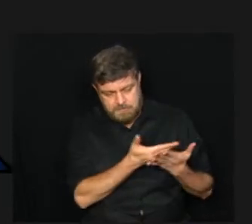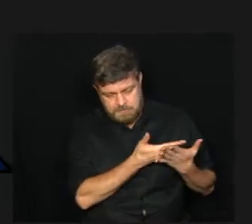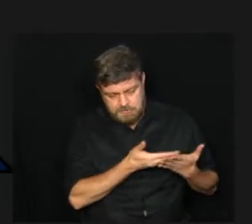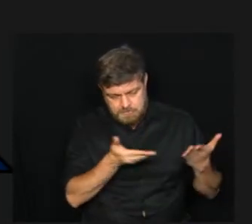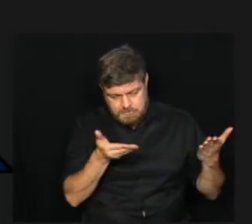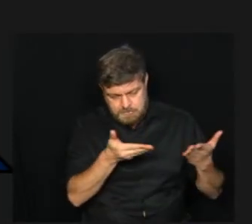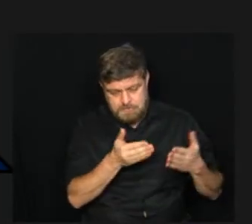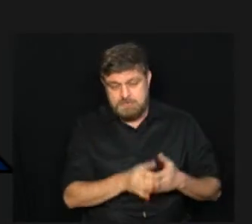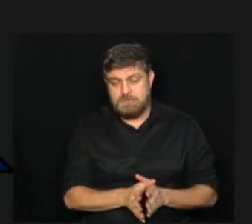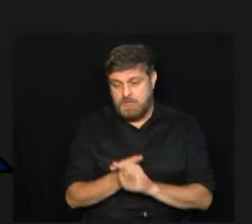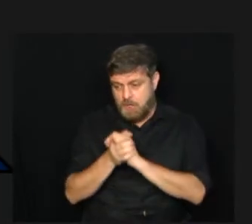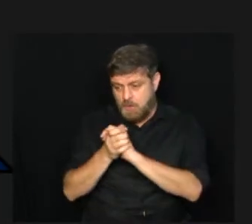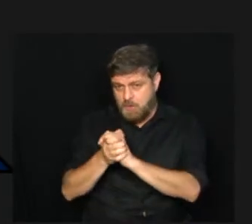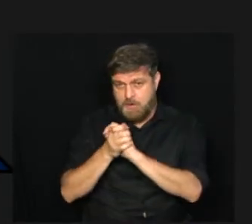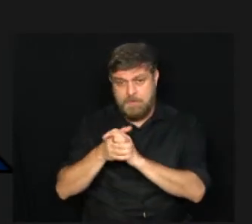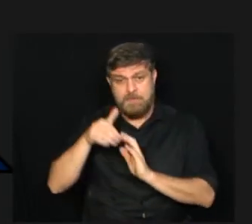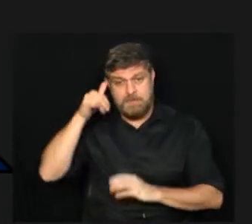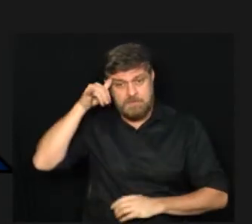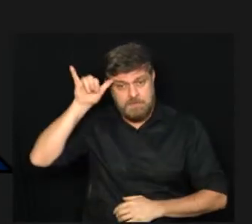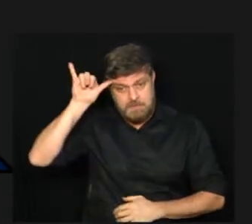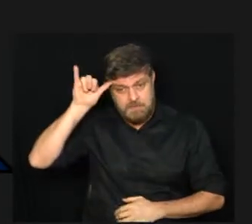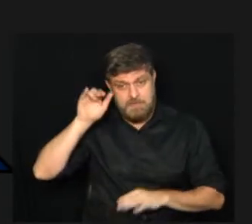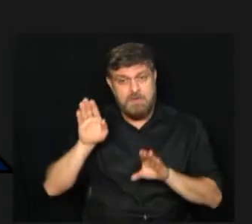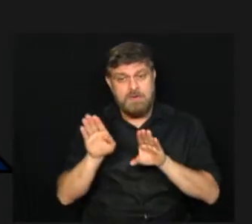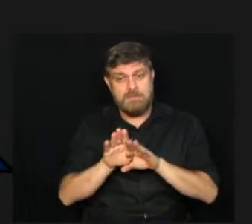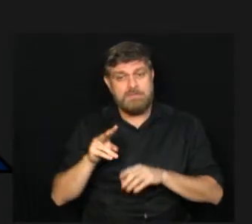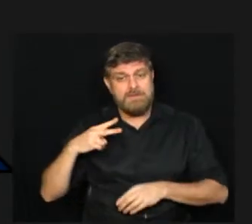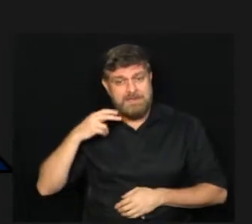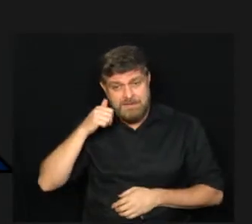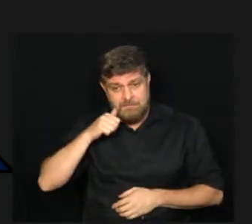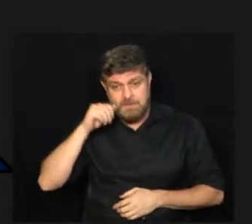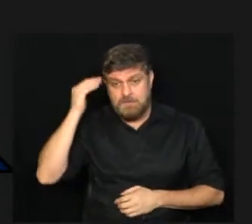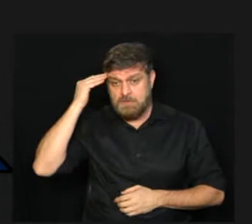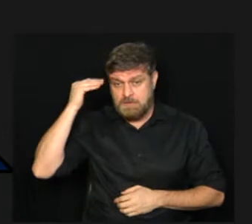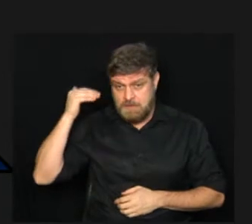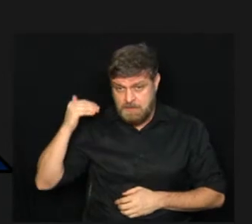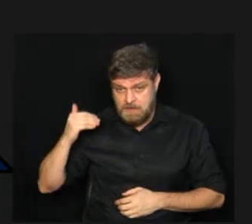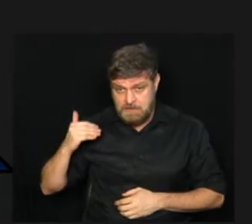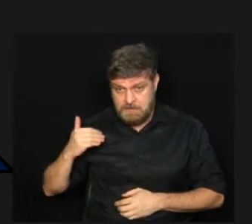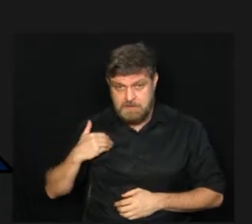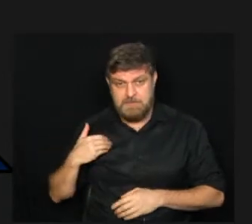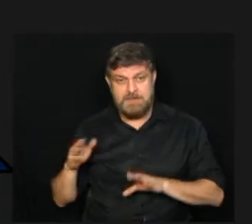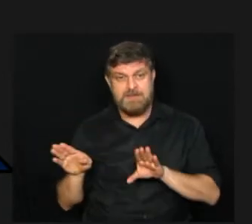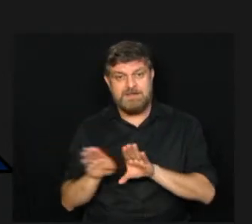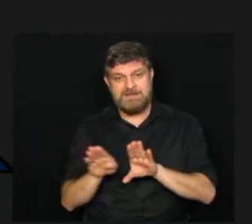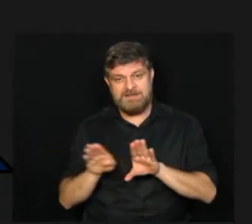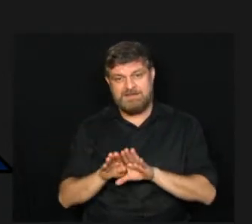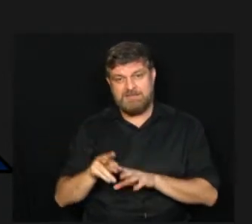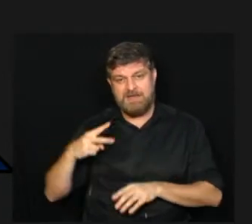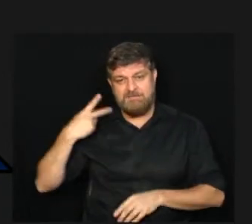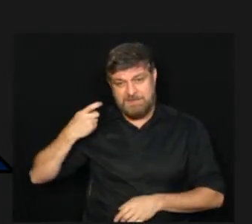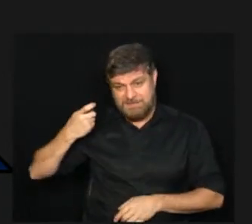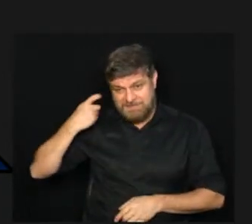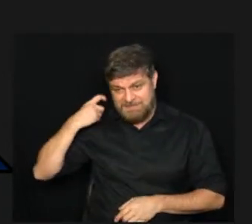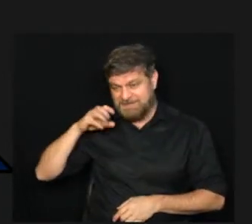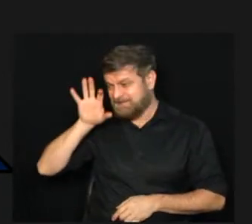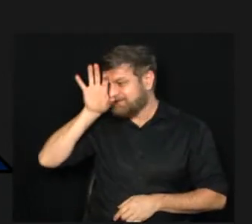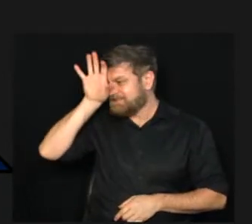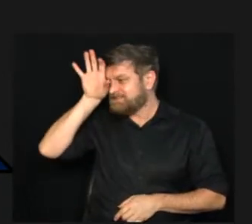relator Paulo Búfalo, a Débora Palermo, ao sempre vereador Tiago